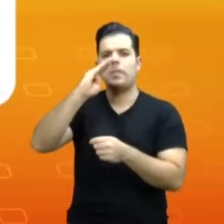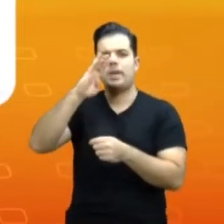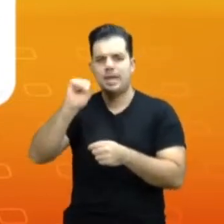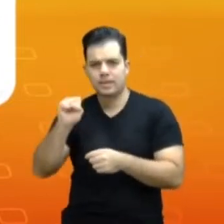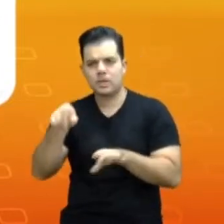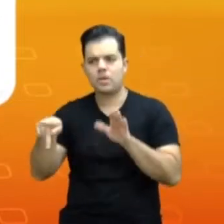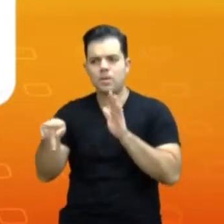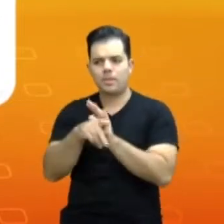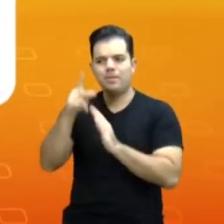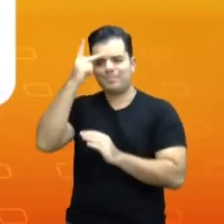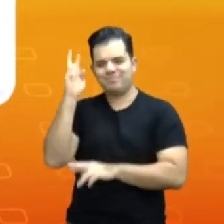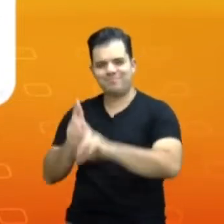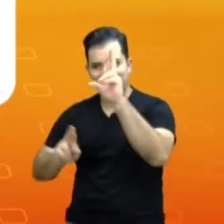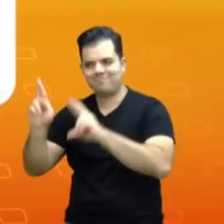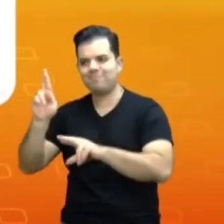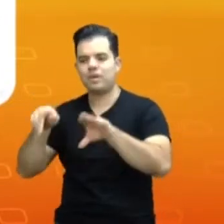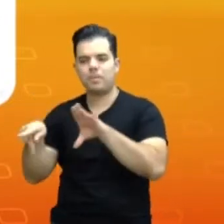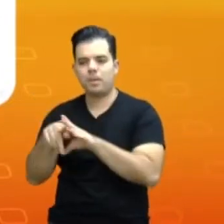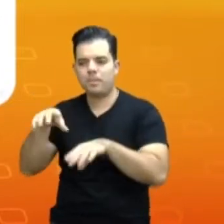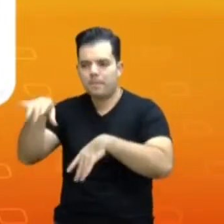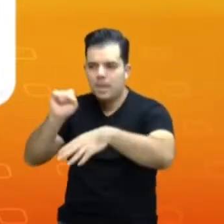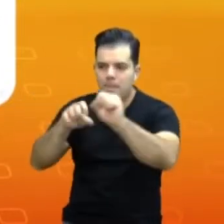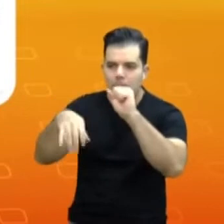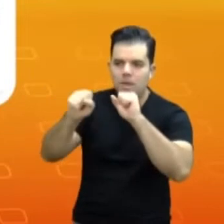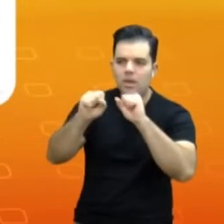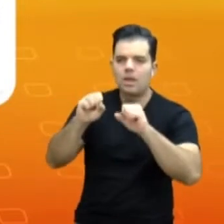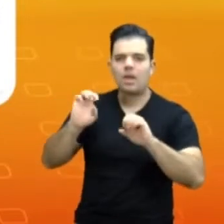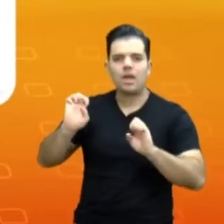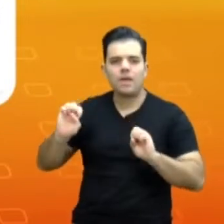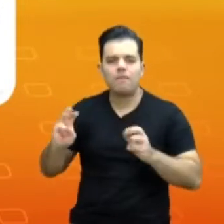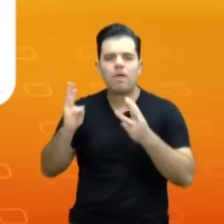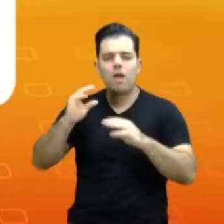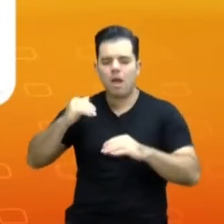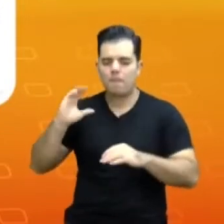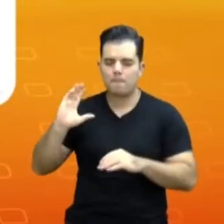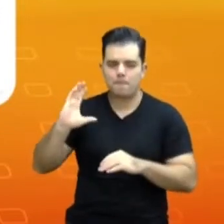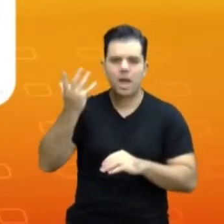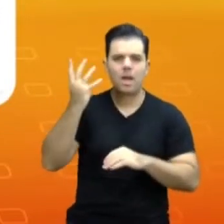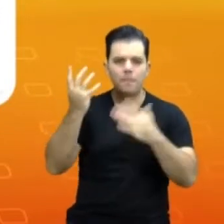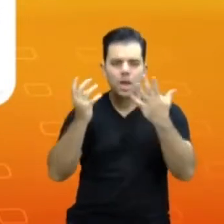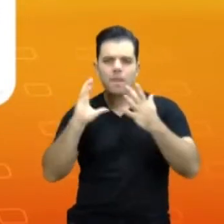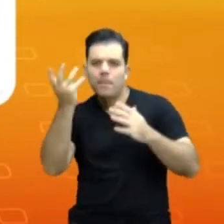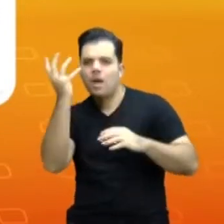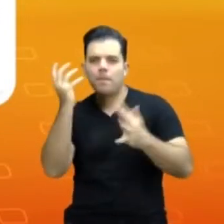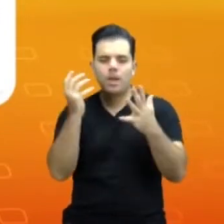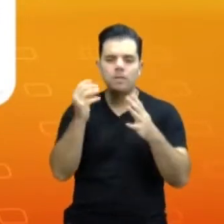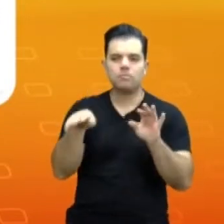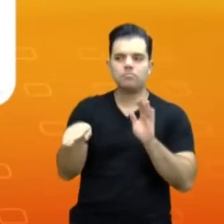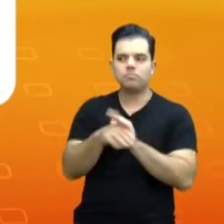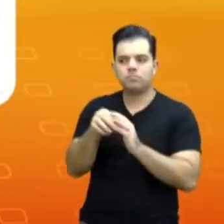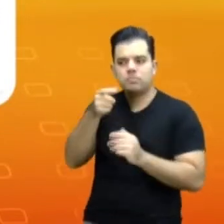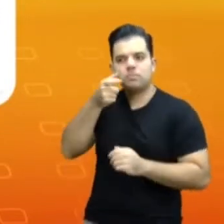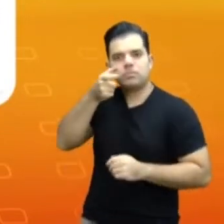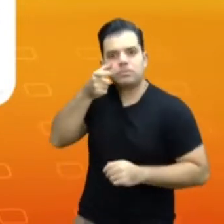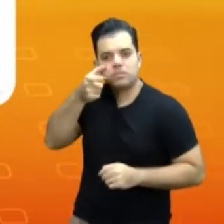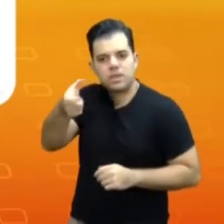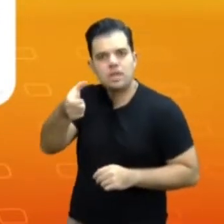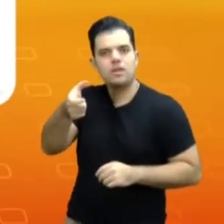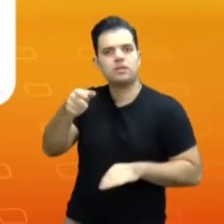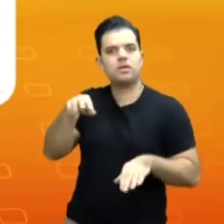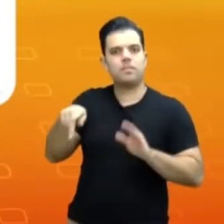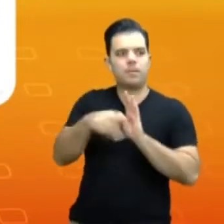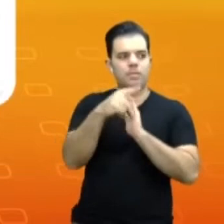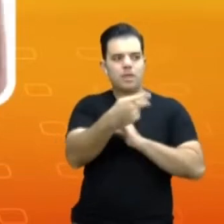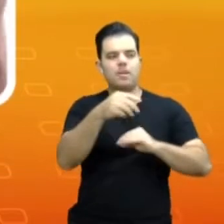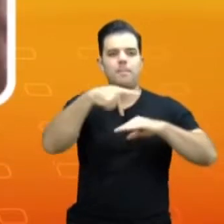detentores podiam pegar para ir conforme o evento que fosse de interesse de cada país, né?